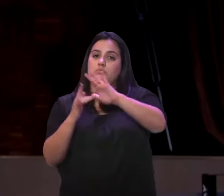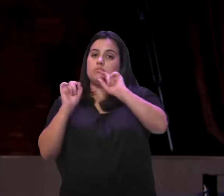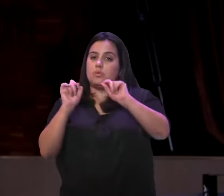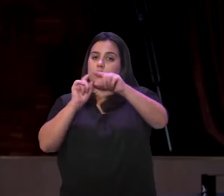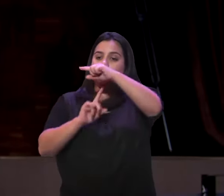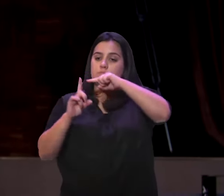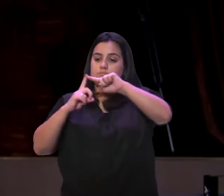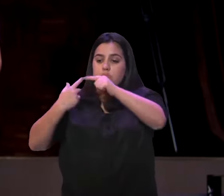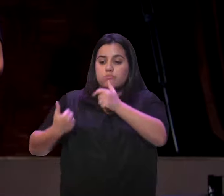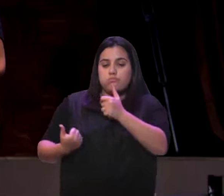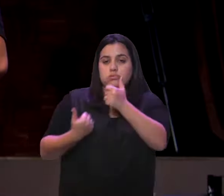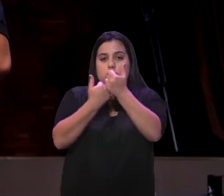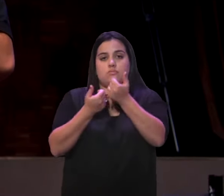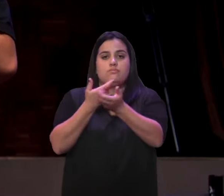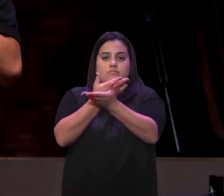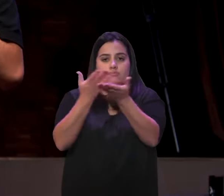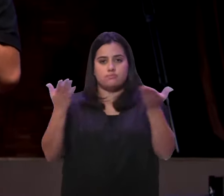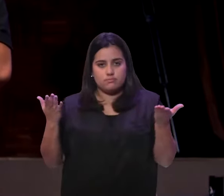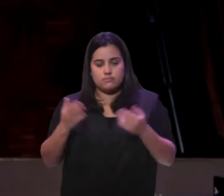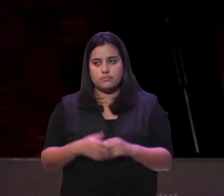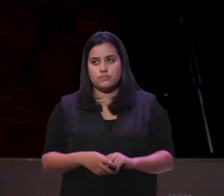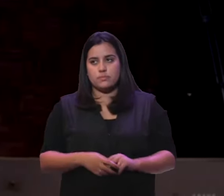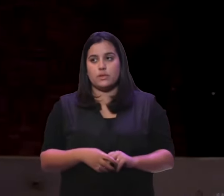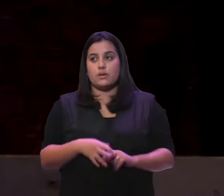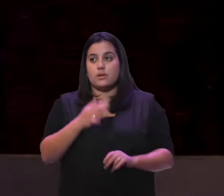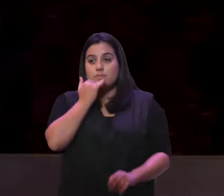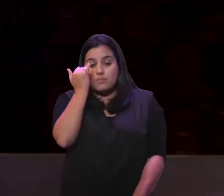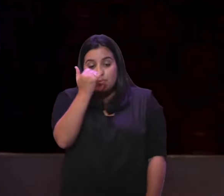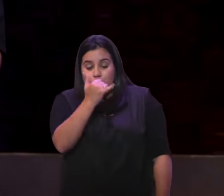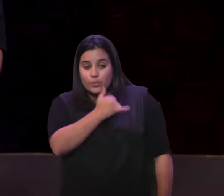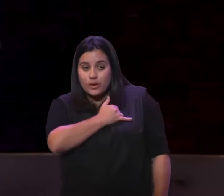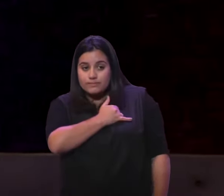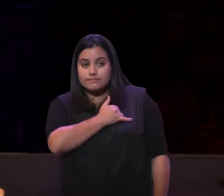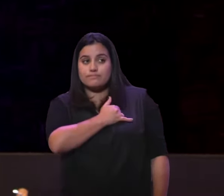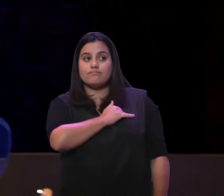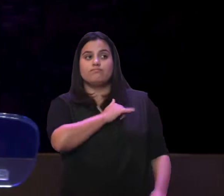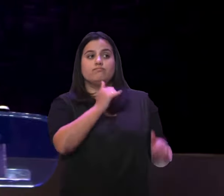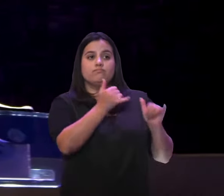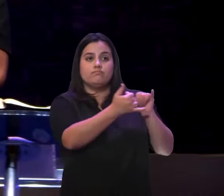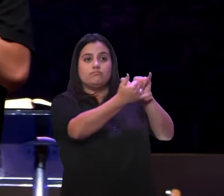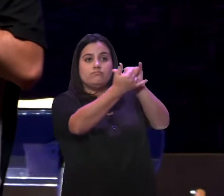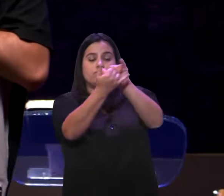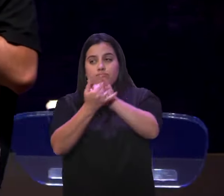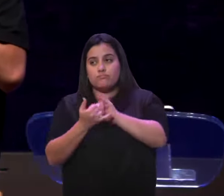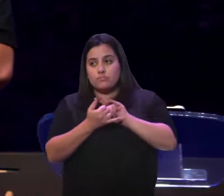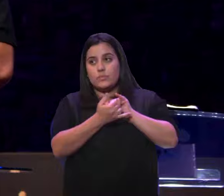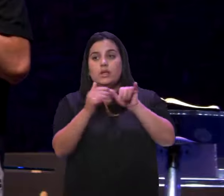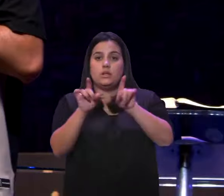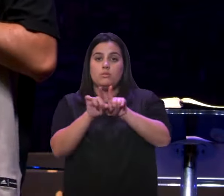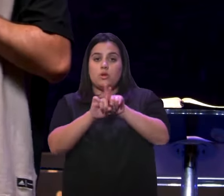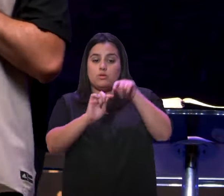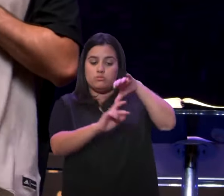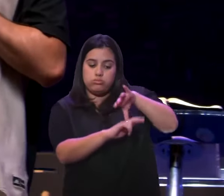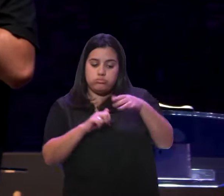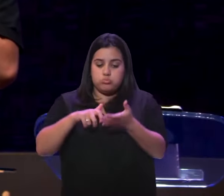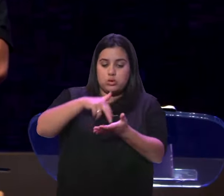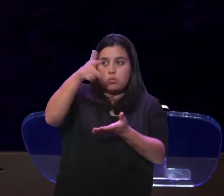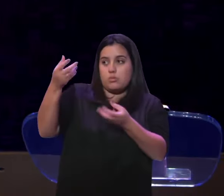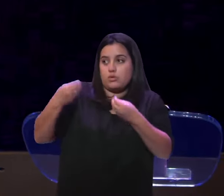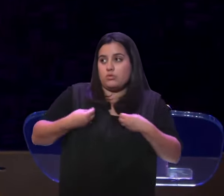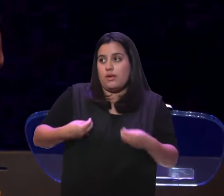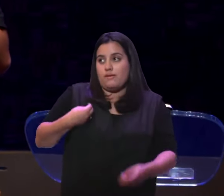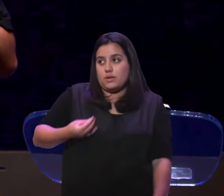minha e a sua morte, para perdoar as nossas dívidas, para perdoar as nossas culpas, e ressuscitou para nos dar a vida eterna. Isso ainda não